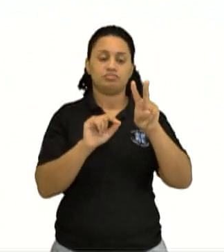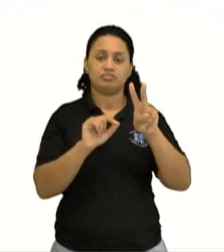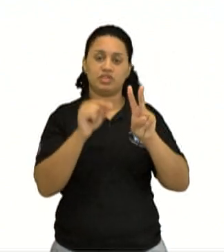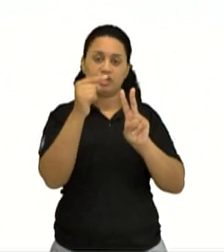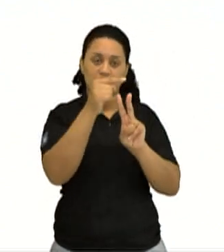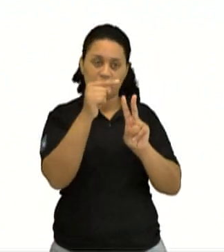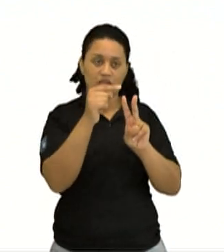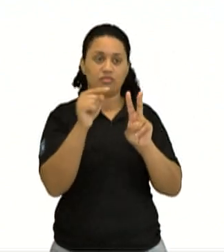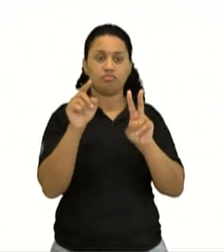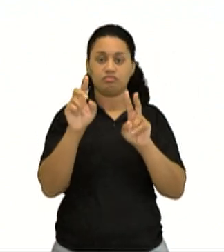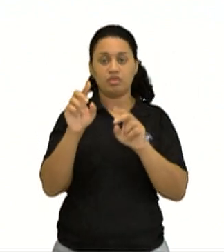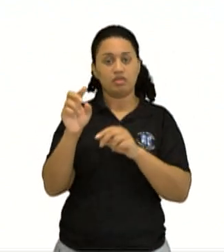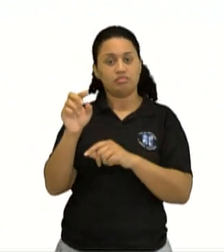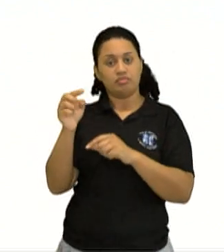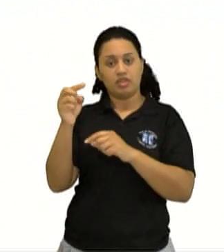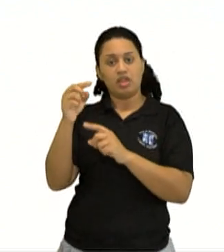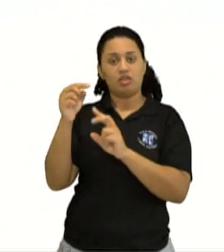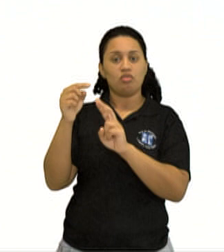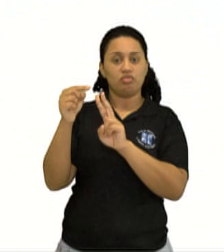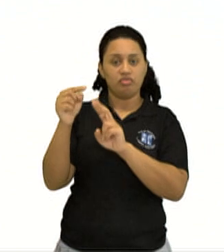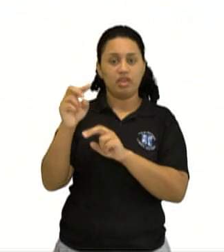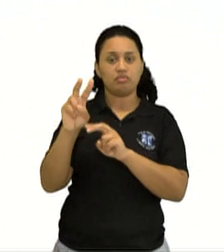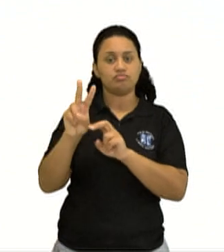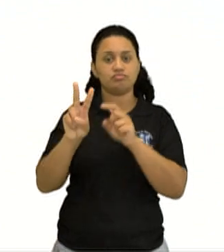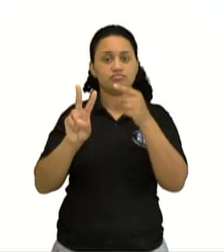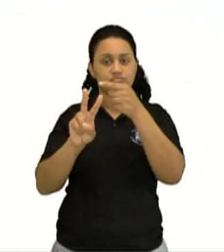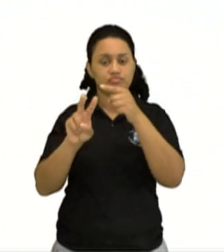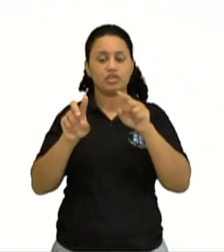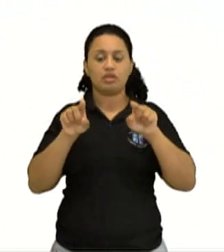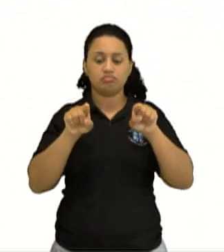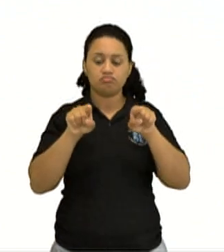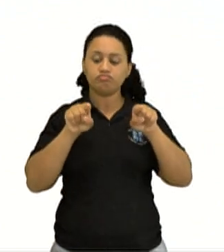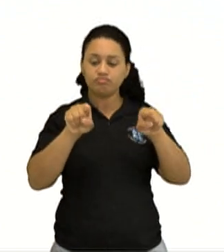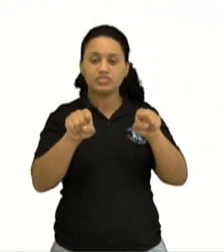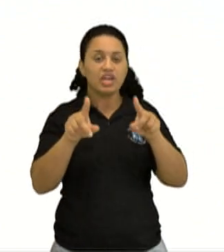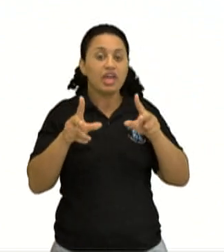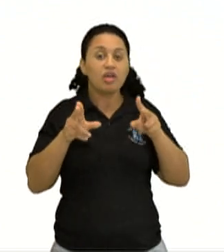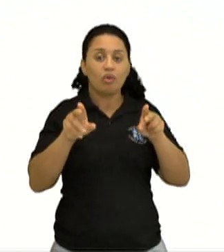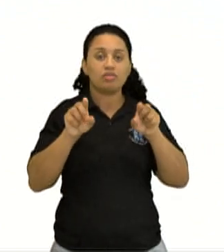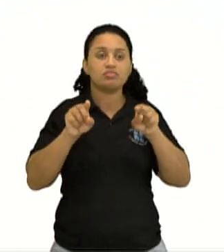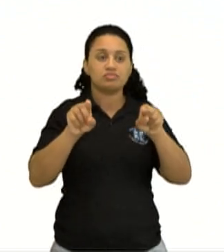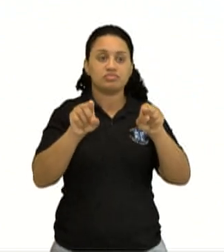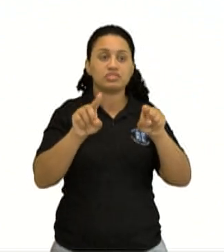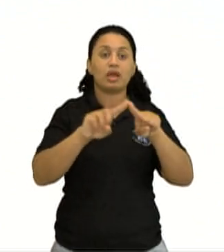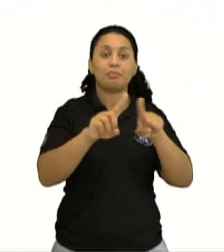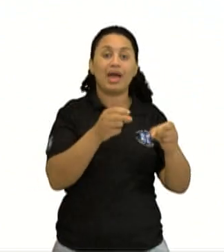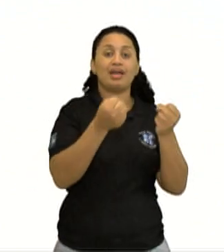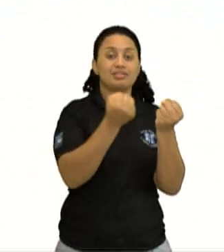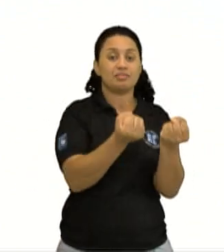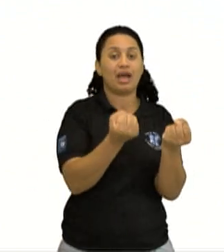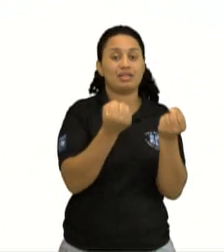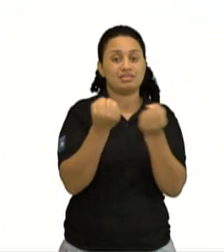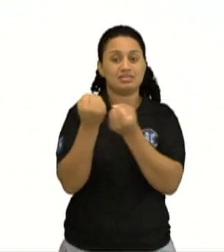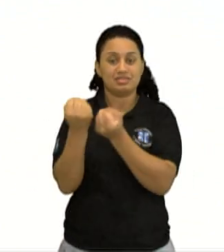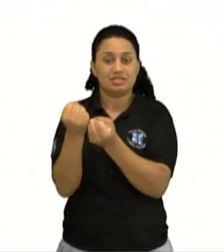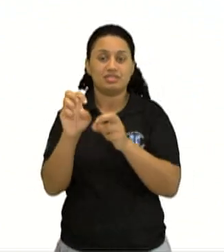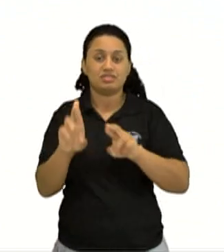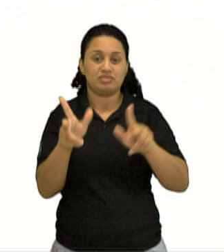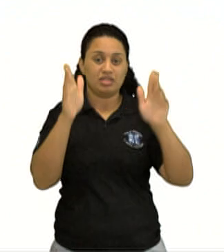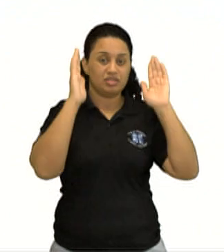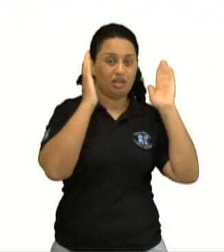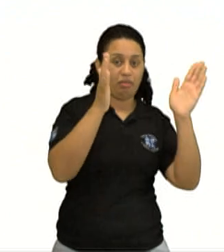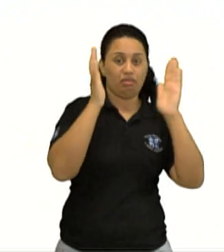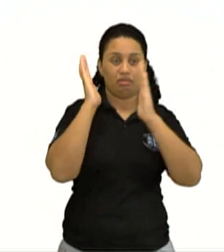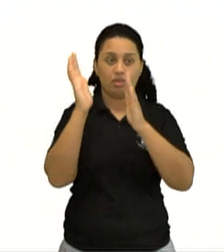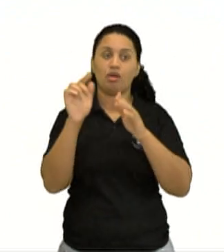do mesmo tamanho, certo? São iguais, quer dizer que o módulo dele é igual, e as massas dos veículos são diferentes. Na primeira